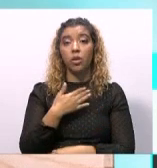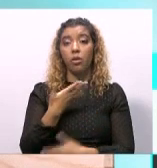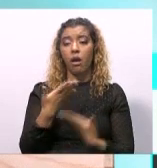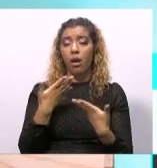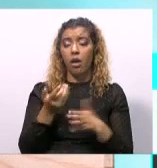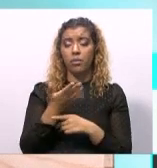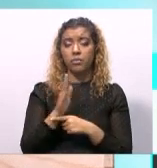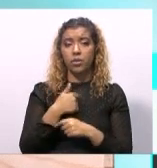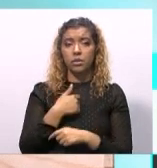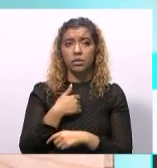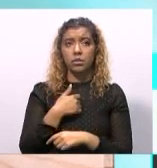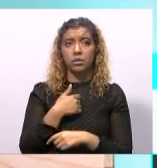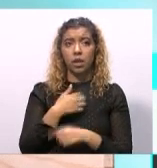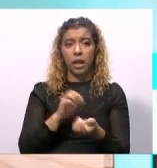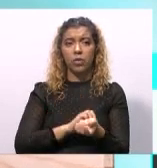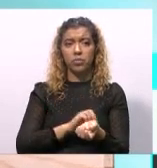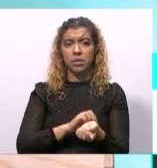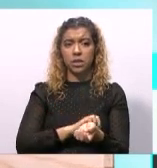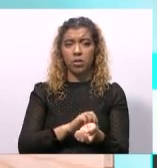agora, tive comichão no pulso.